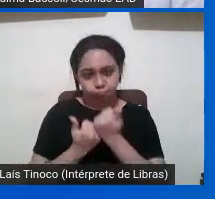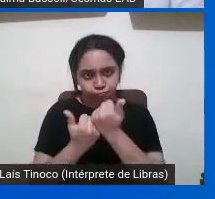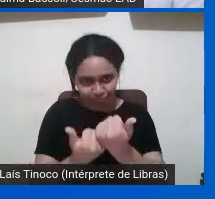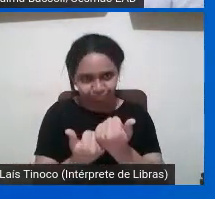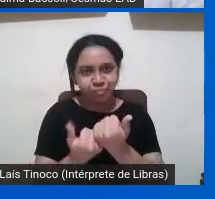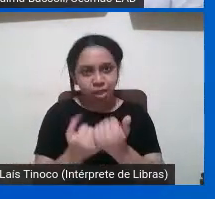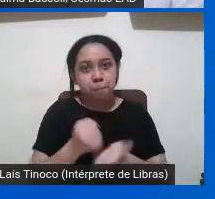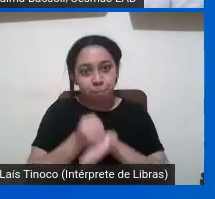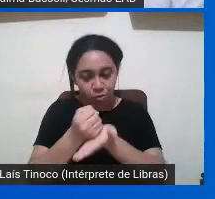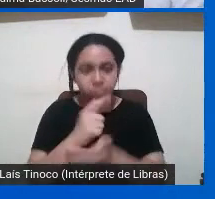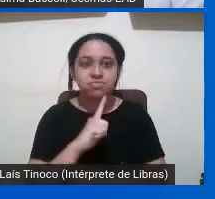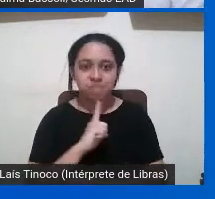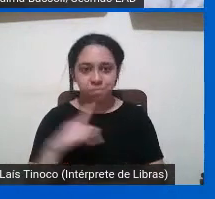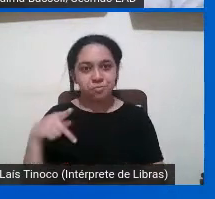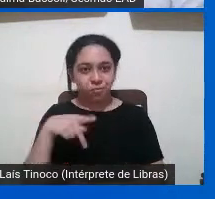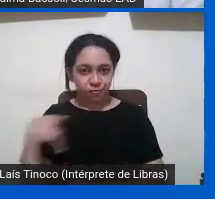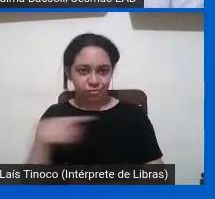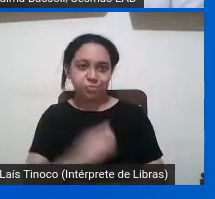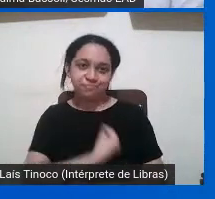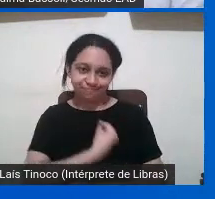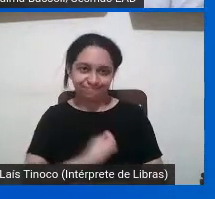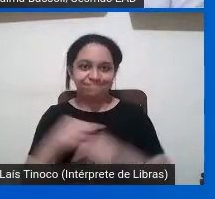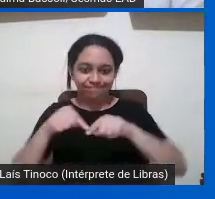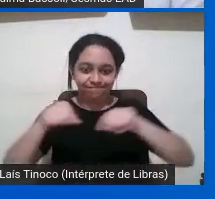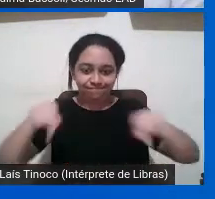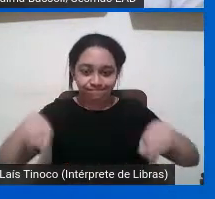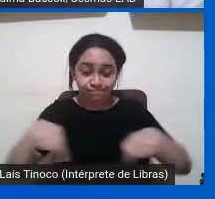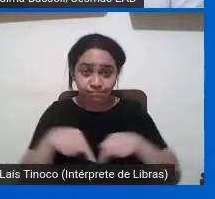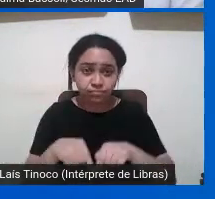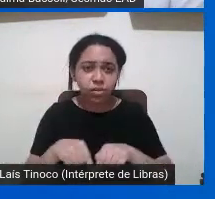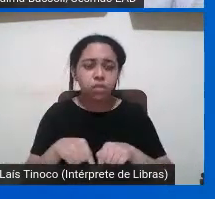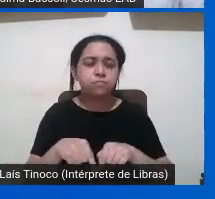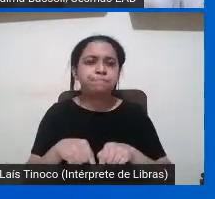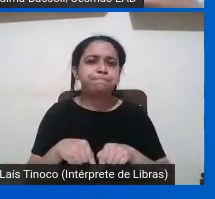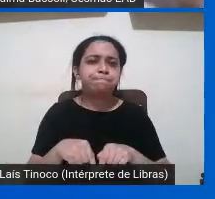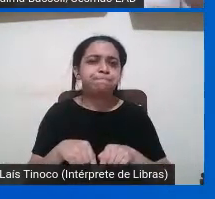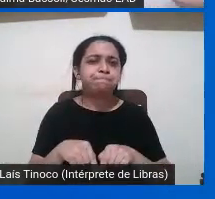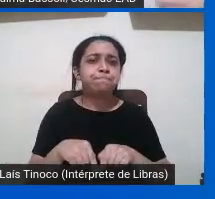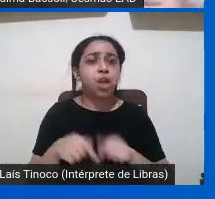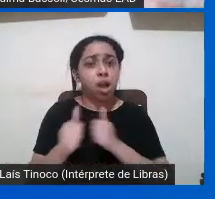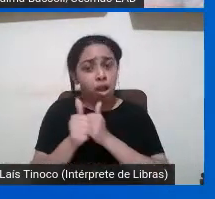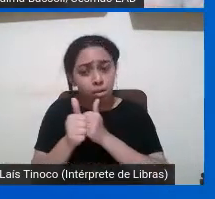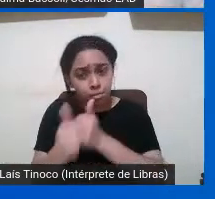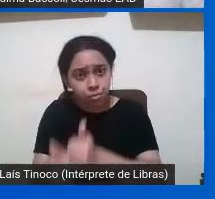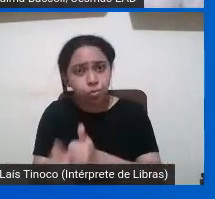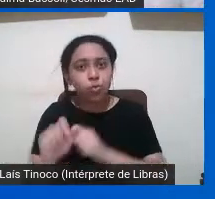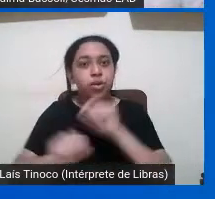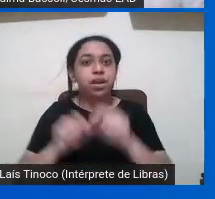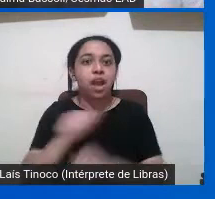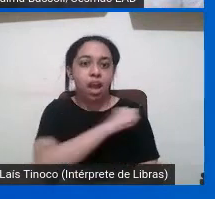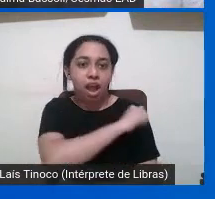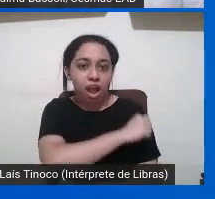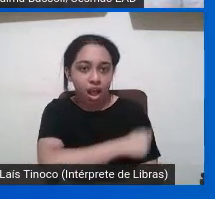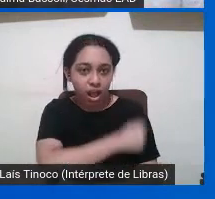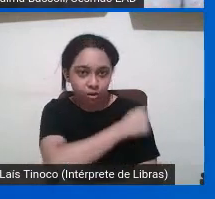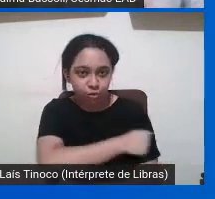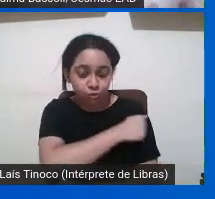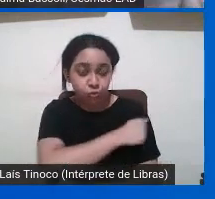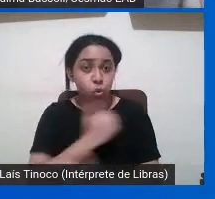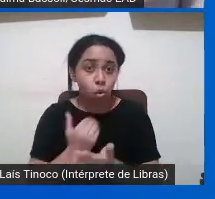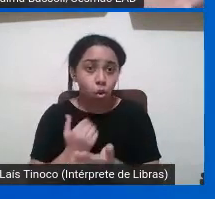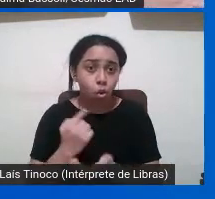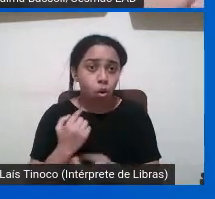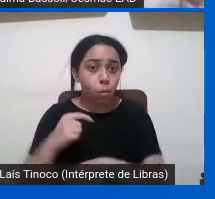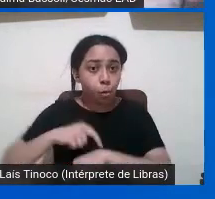agora dentro dessa dessa sala que vão acompanhar esses alunos até o momento do início da aula